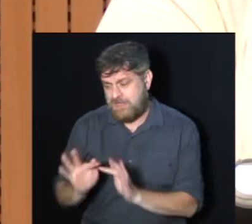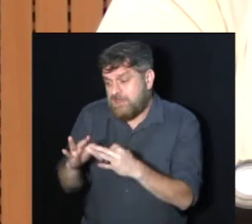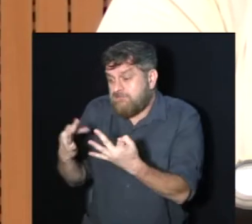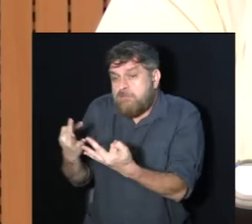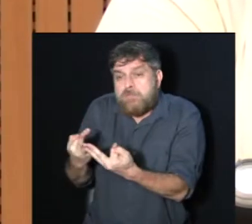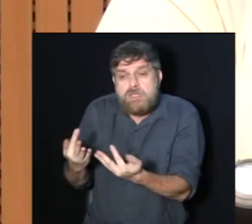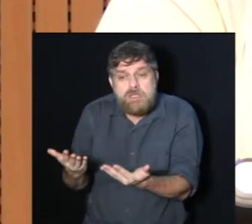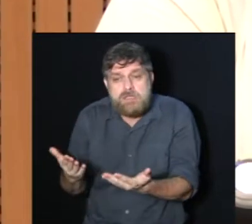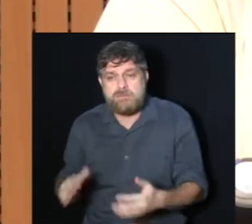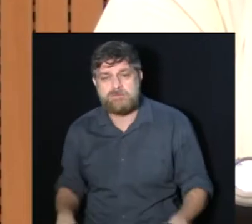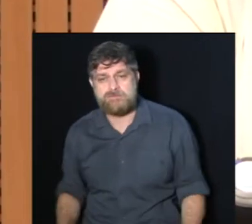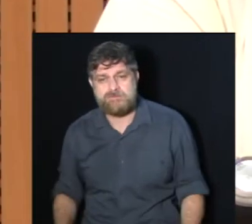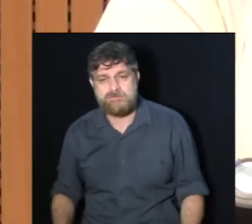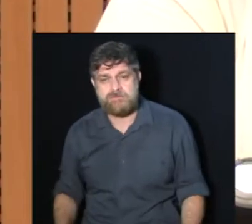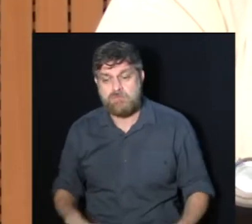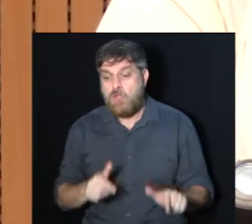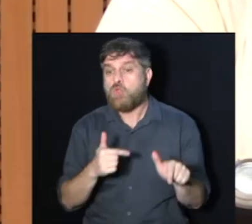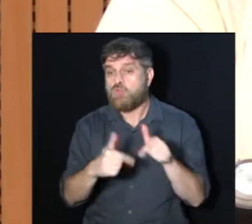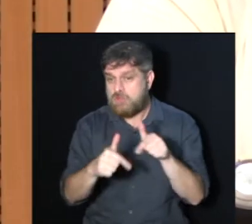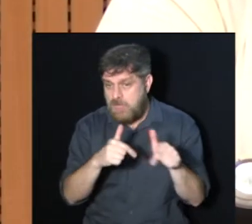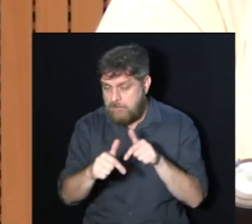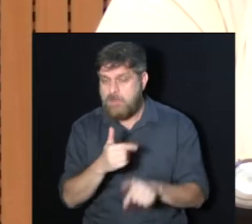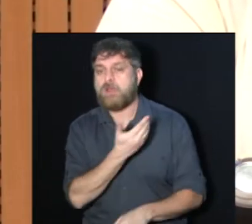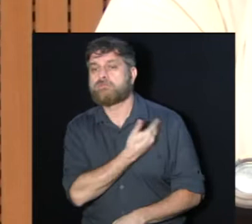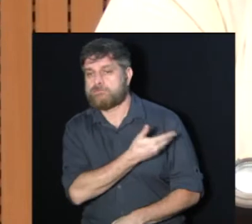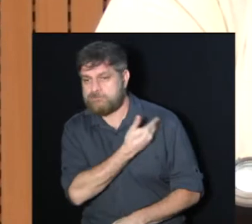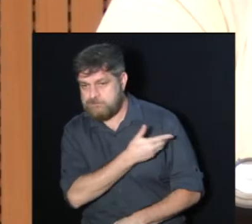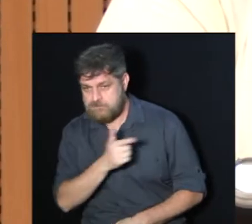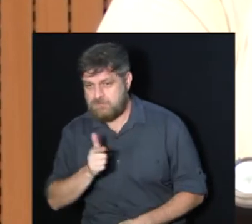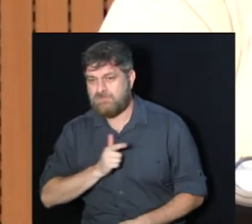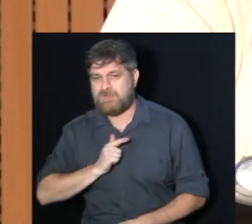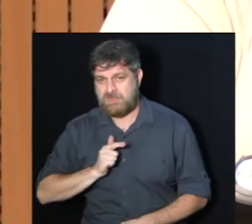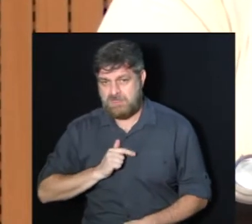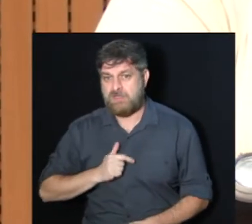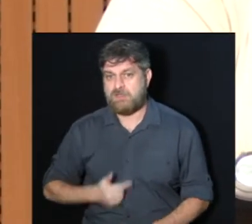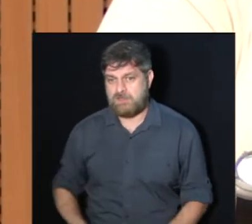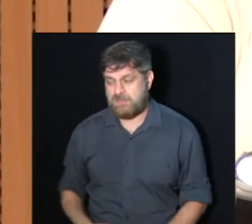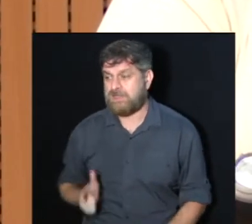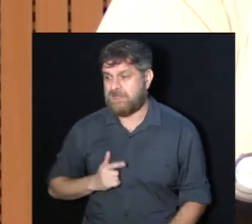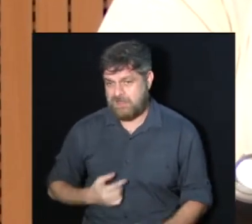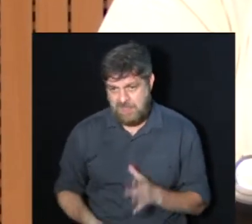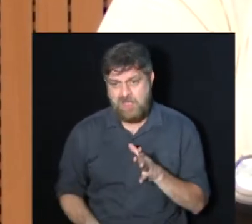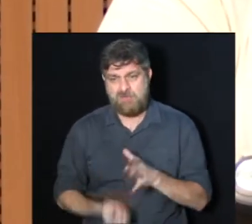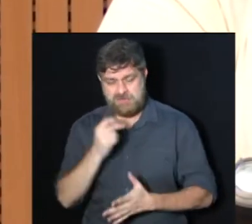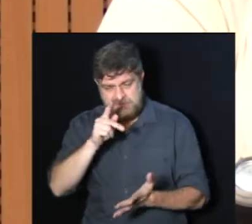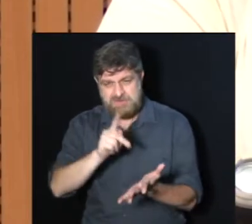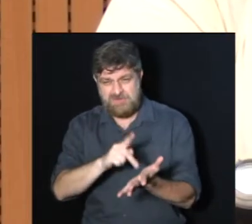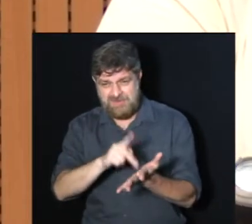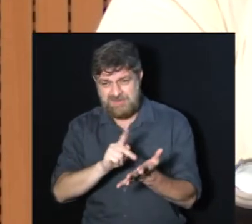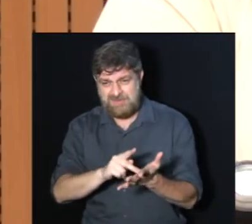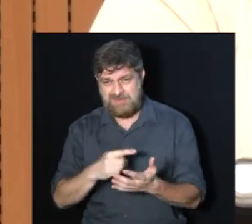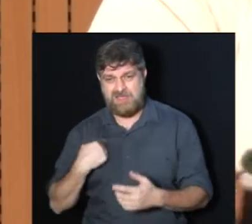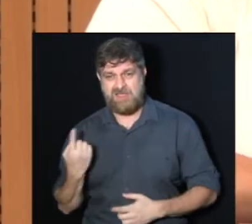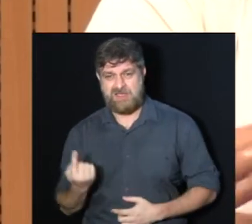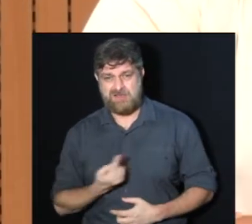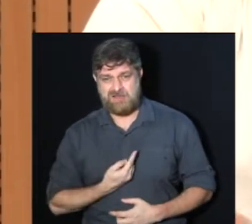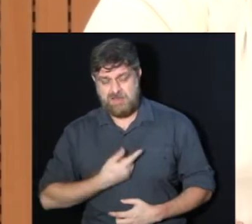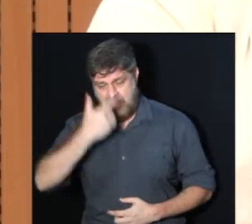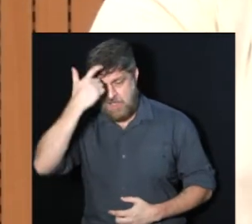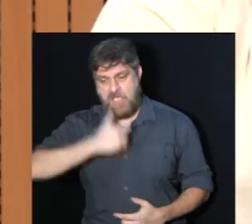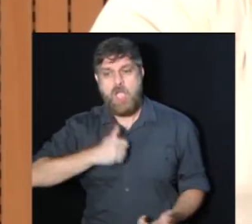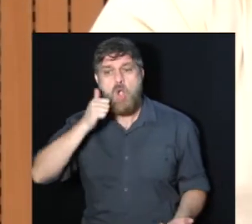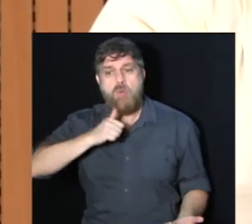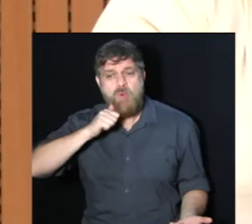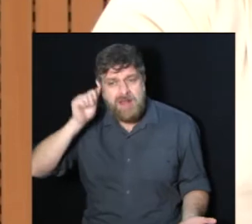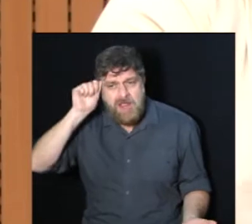família, seja no trabalho, que isso é muito comum e muito gritante, principalmente para a gente, mulher